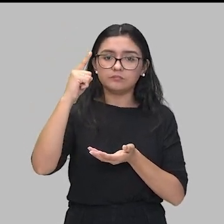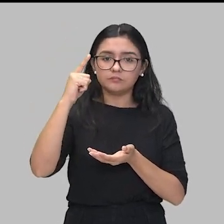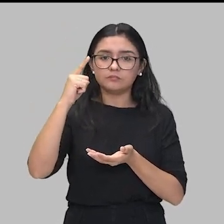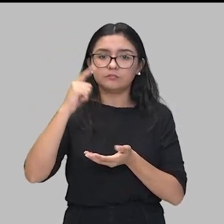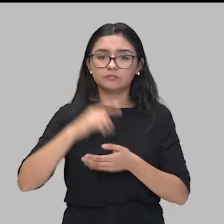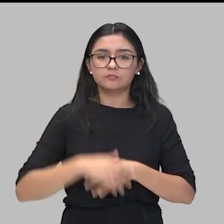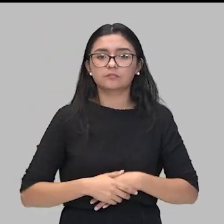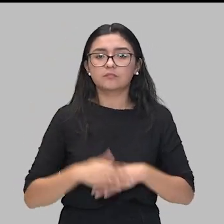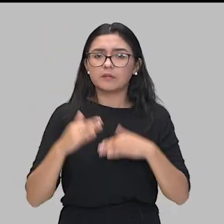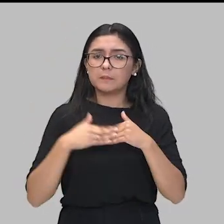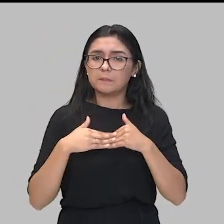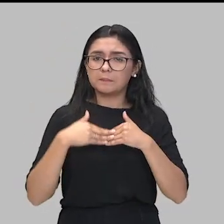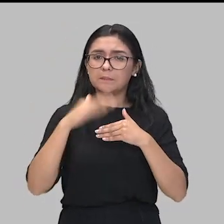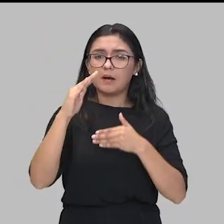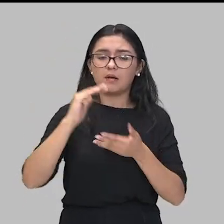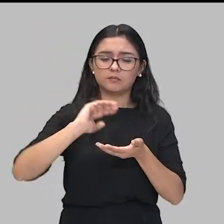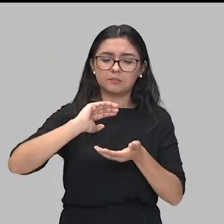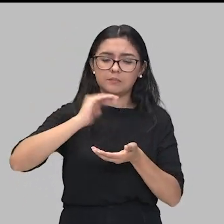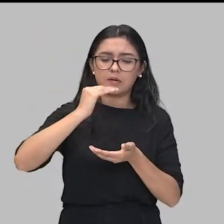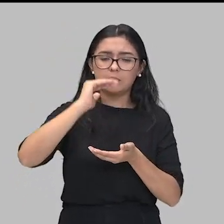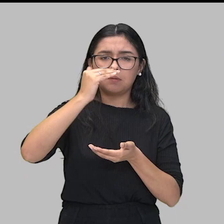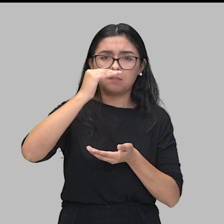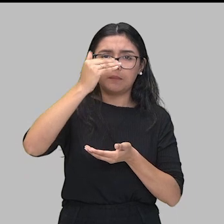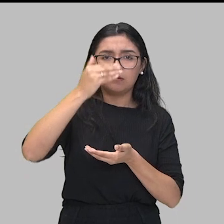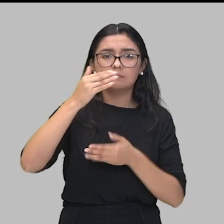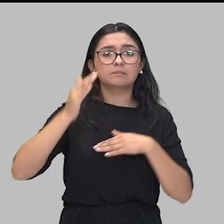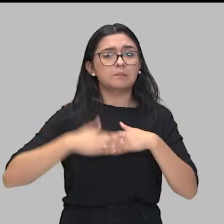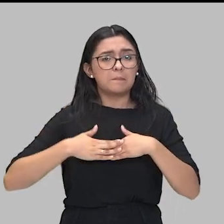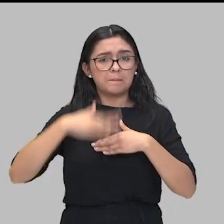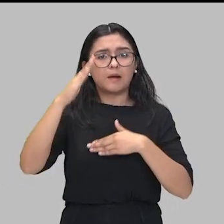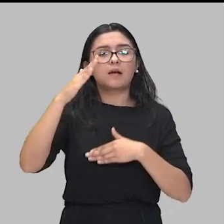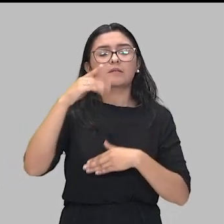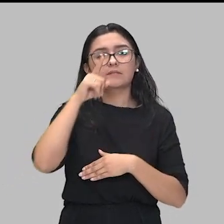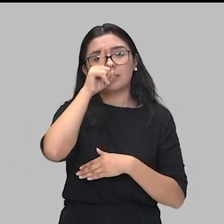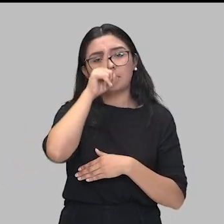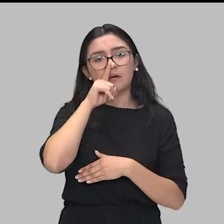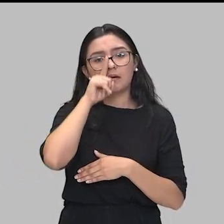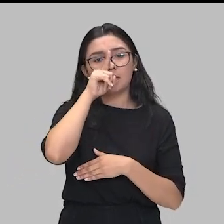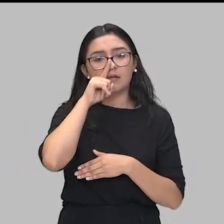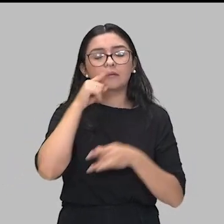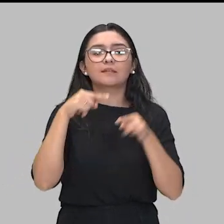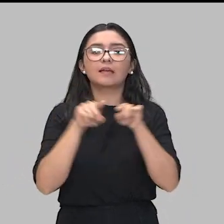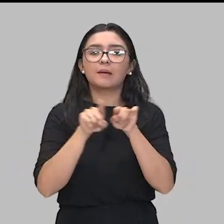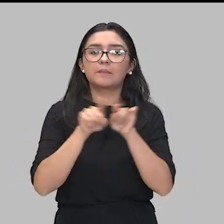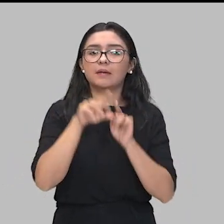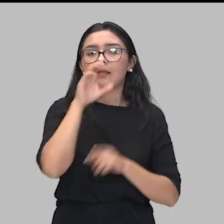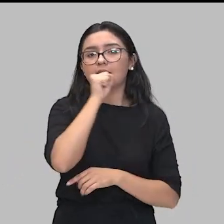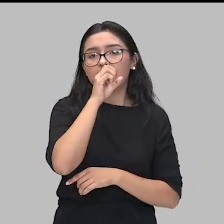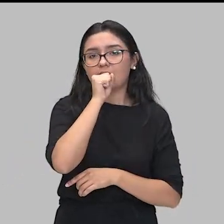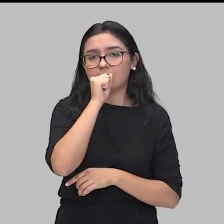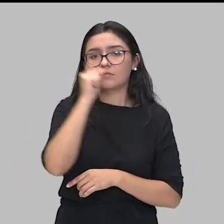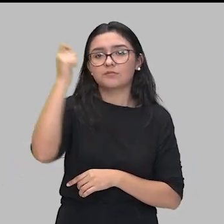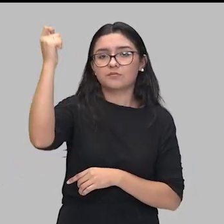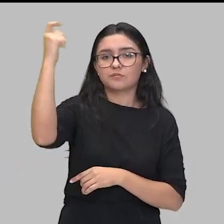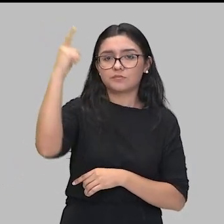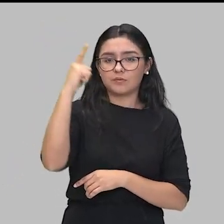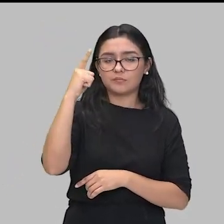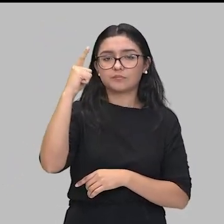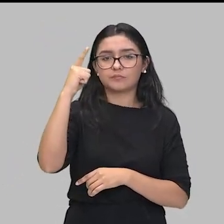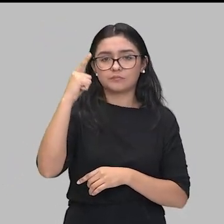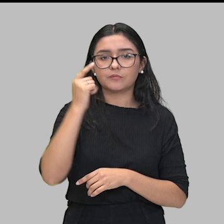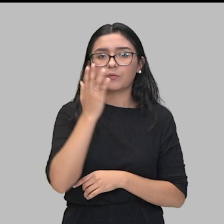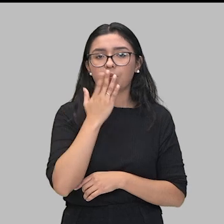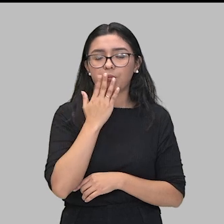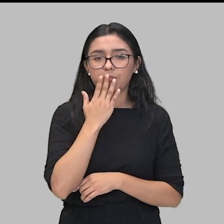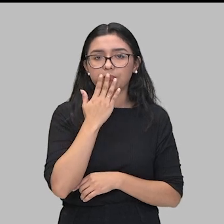quanto mais densa é essa atmosfera, mais amarelado e mais laranja esse Sol vai ficando.